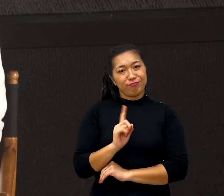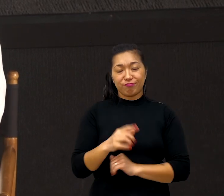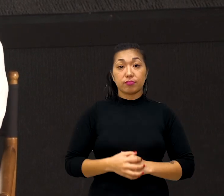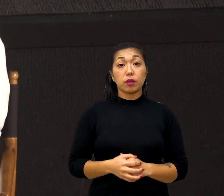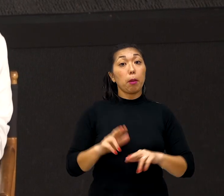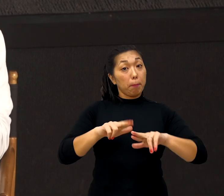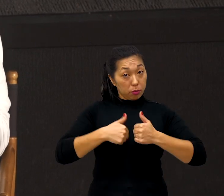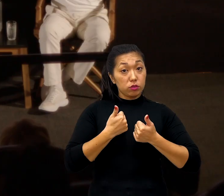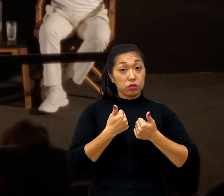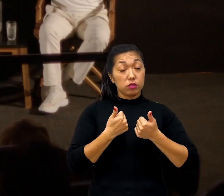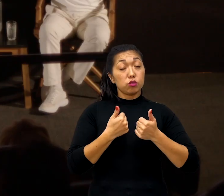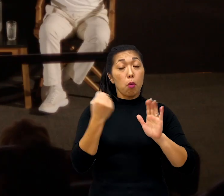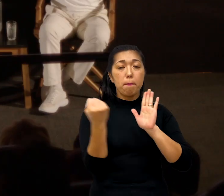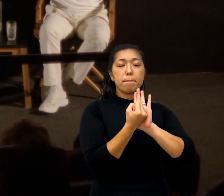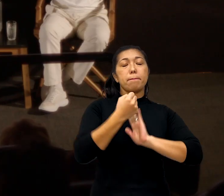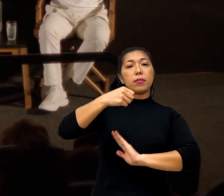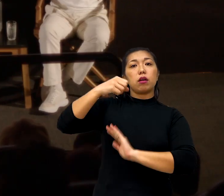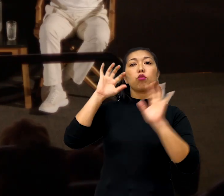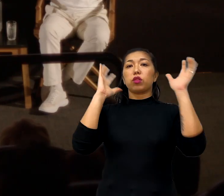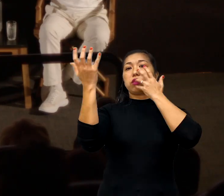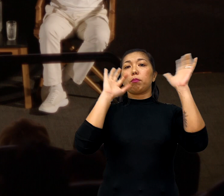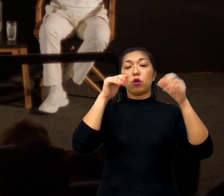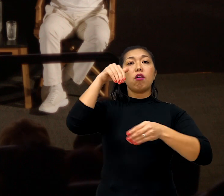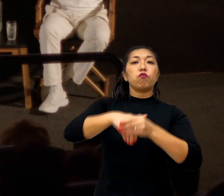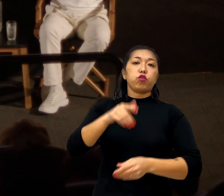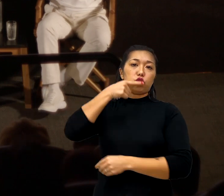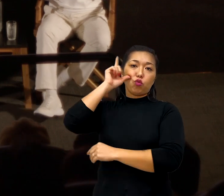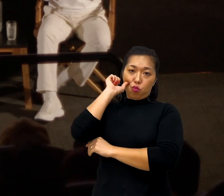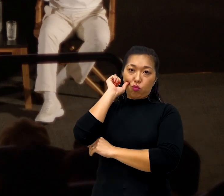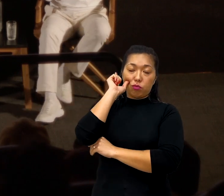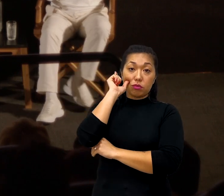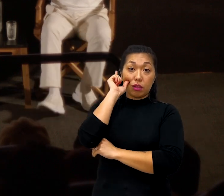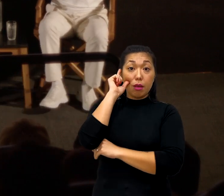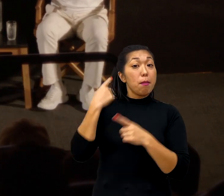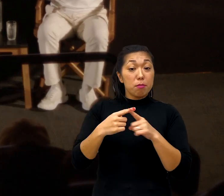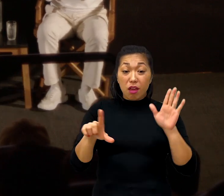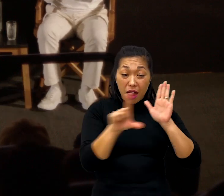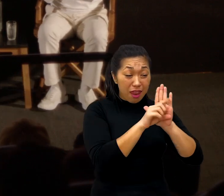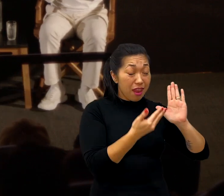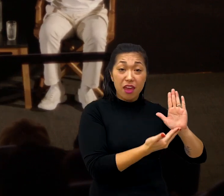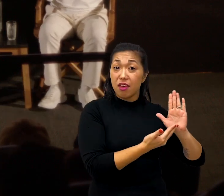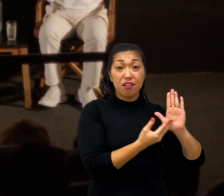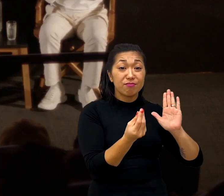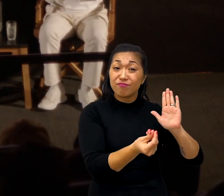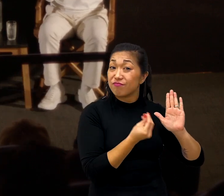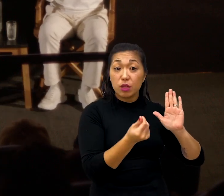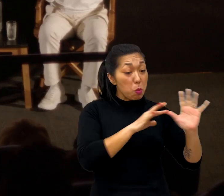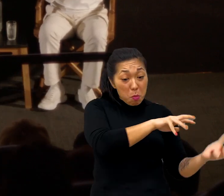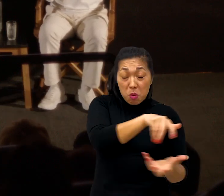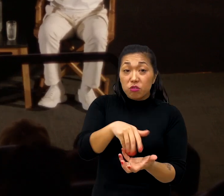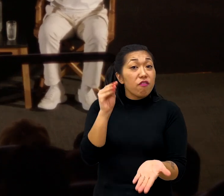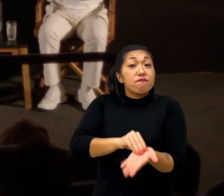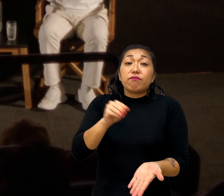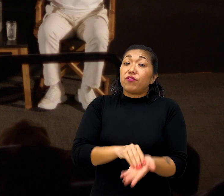É por isso que o marco temporal foi votado ontem. A gente não tem legislação no mundo para entender o que